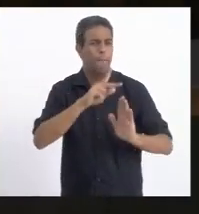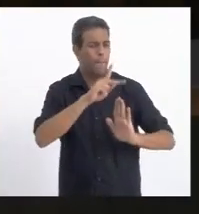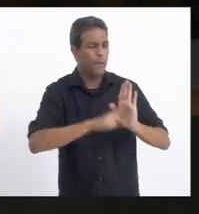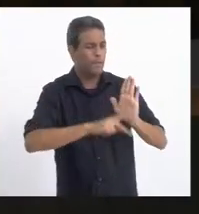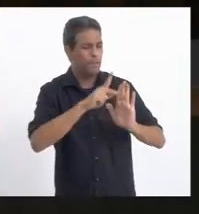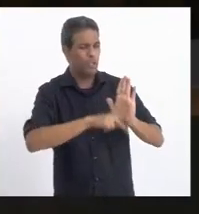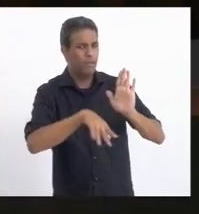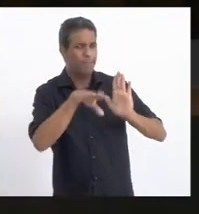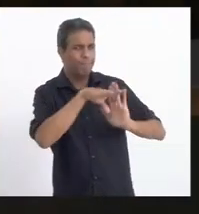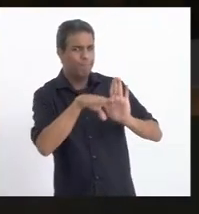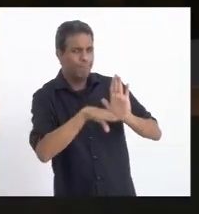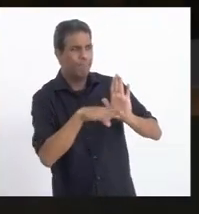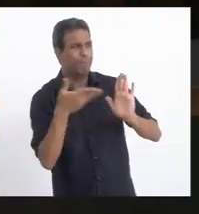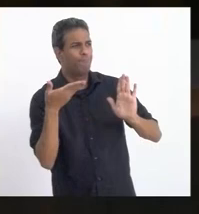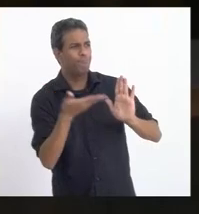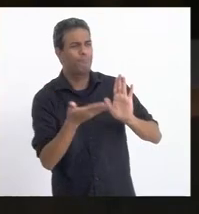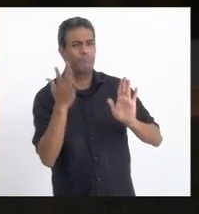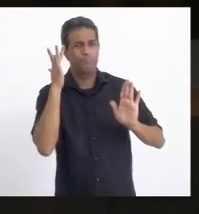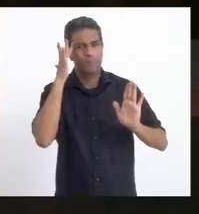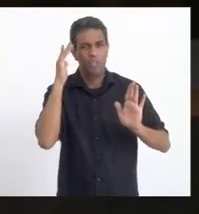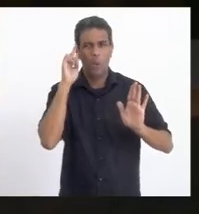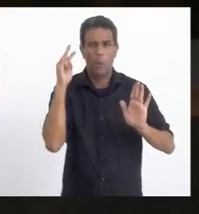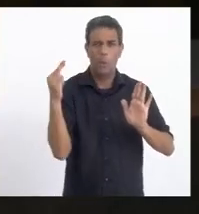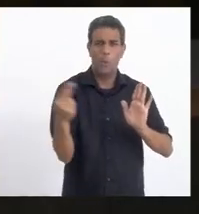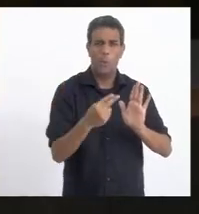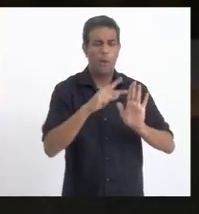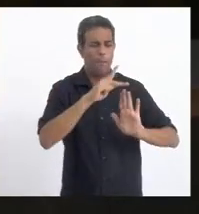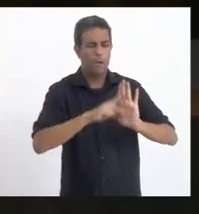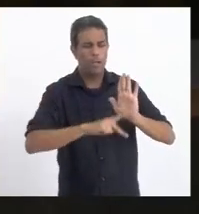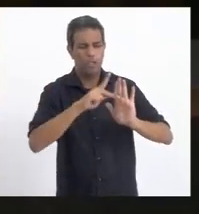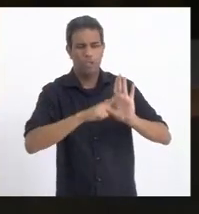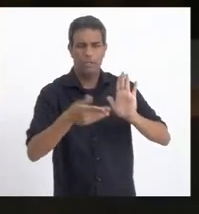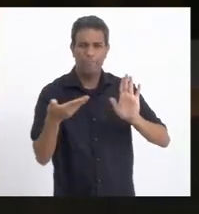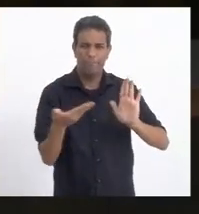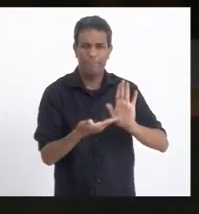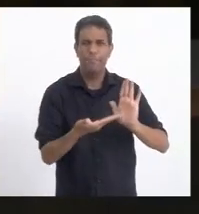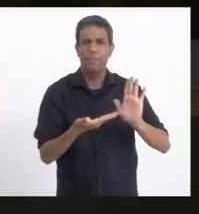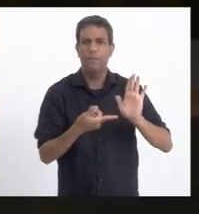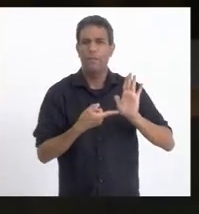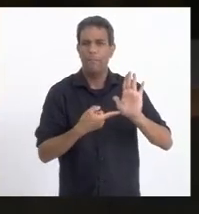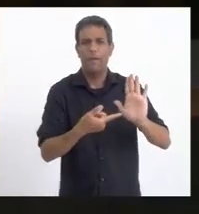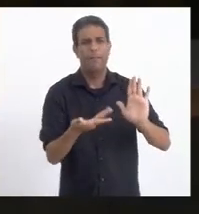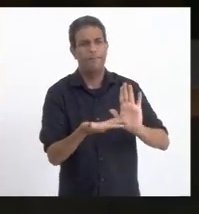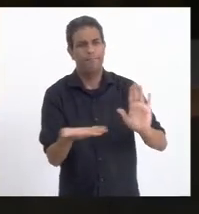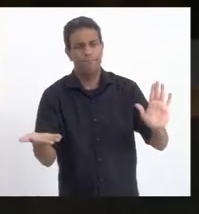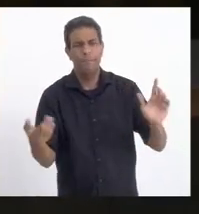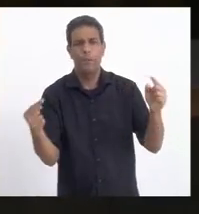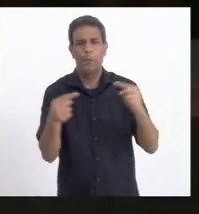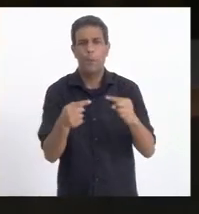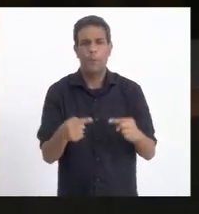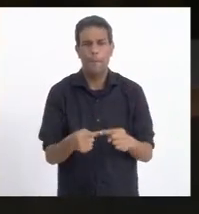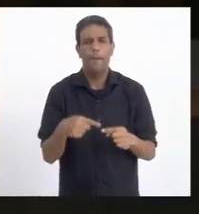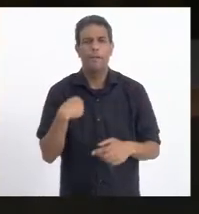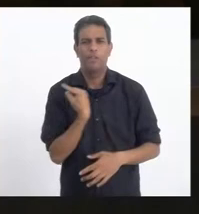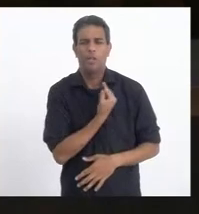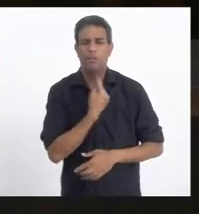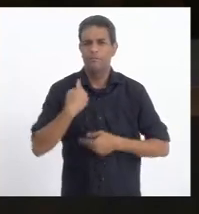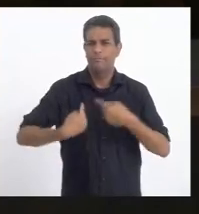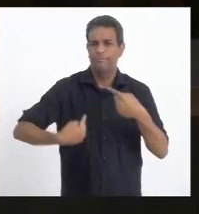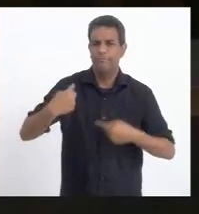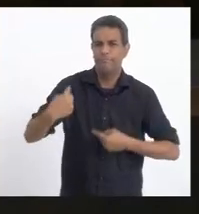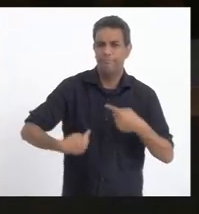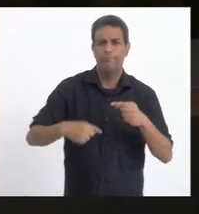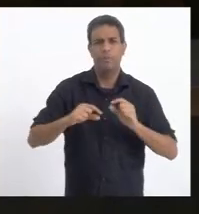projeto né acho importante que o projeto tenha sido apresentado quantos tentarmos aqui